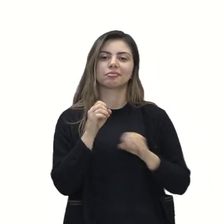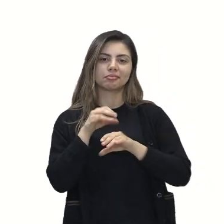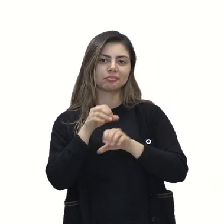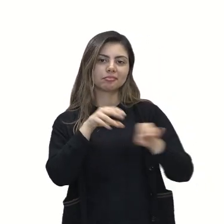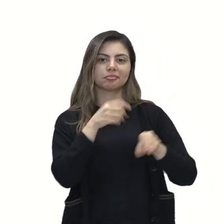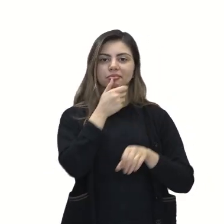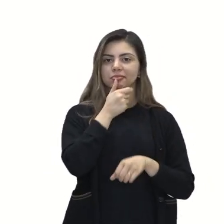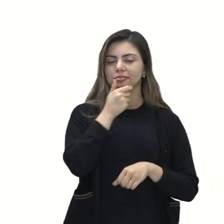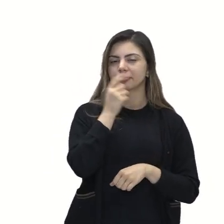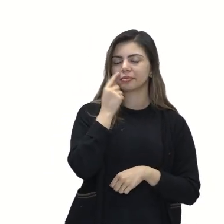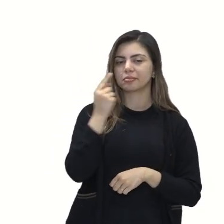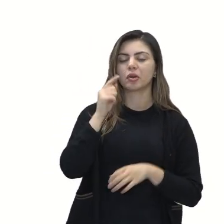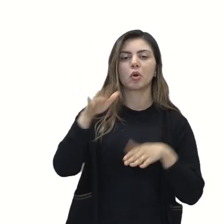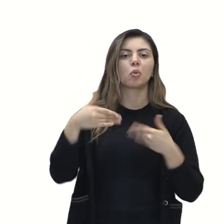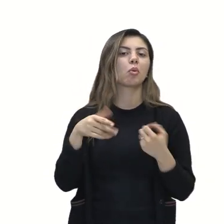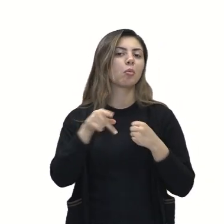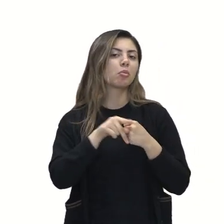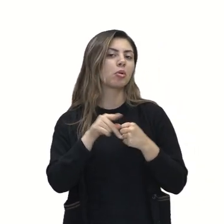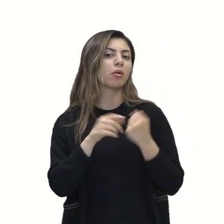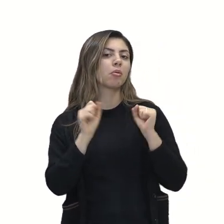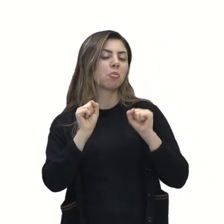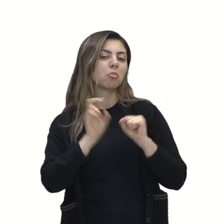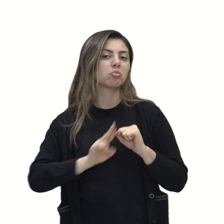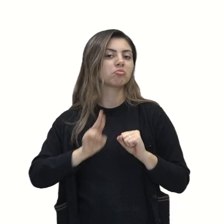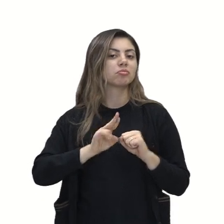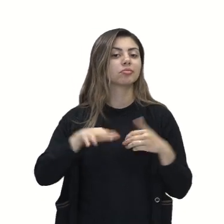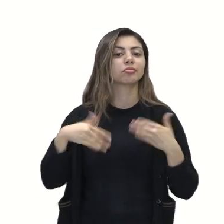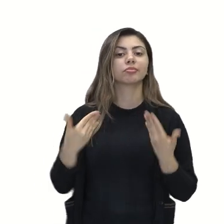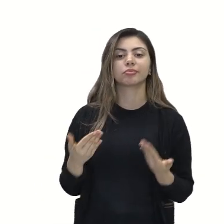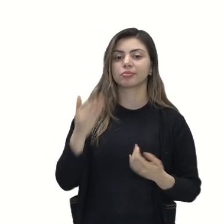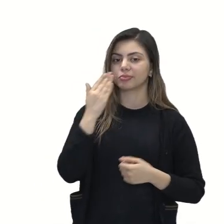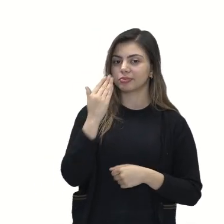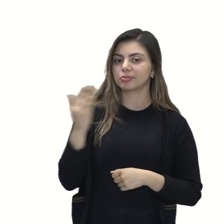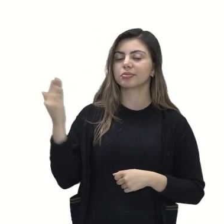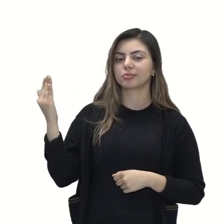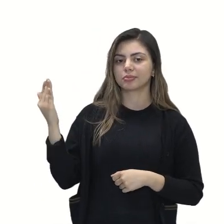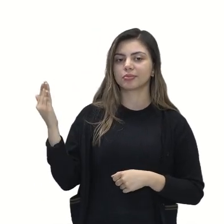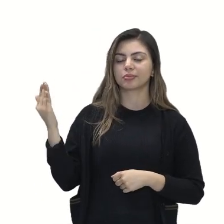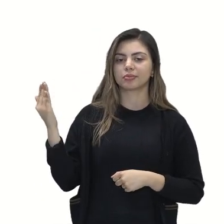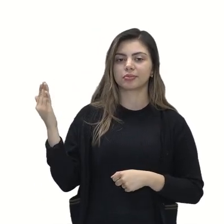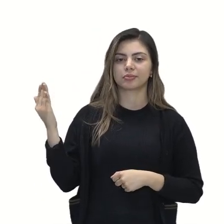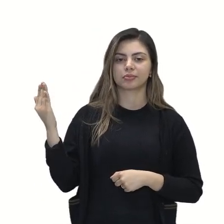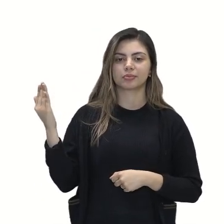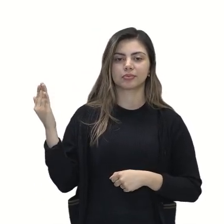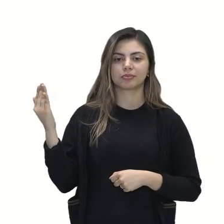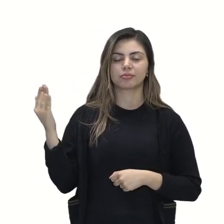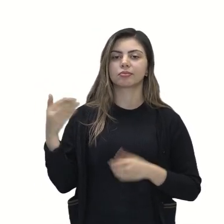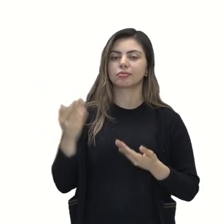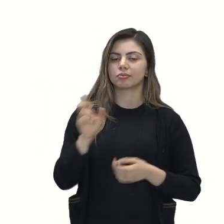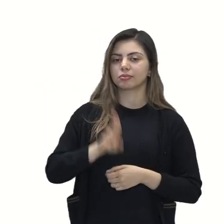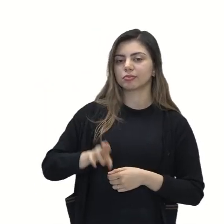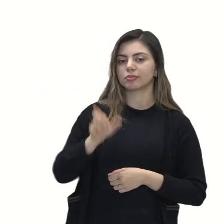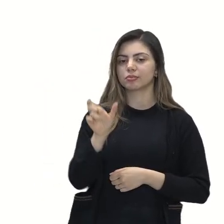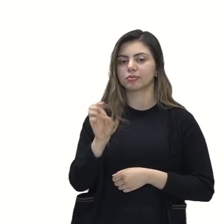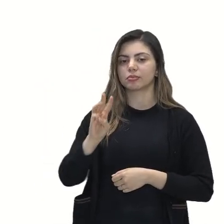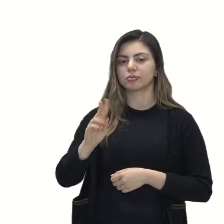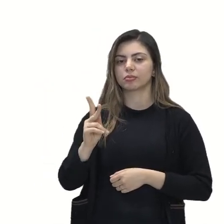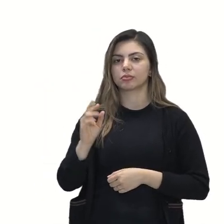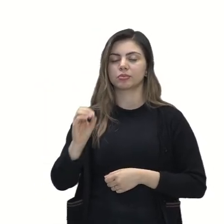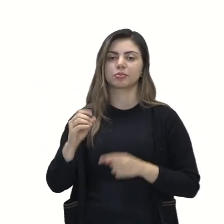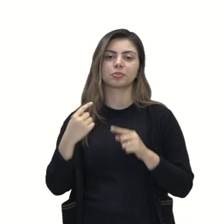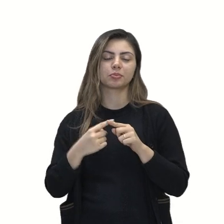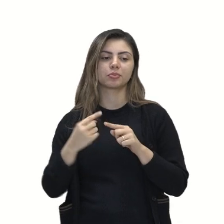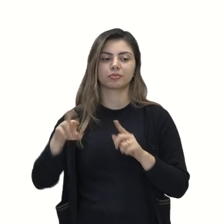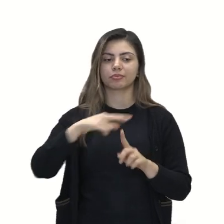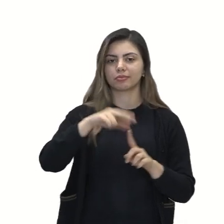ver qual pronome relativo utilizamos aqui. The teacher who, porque who eu uso para falar